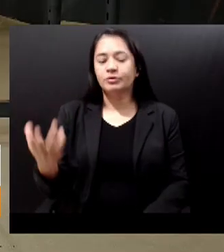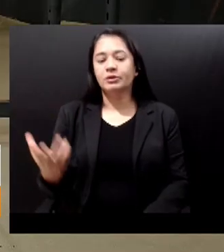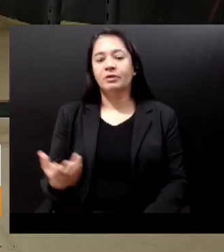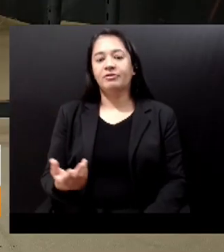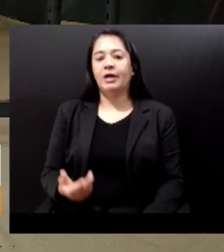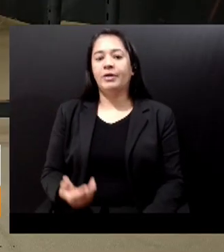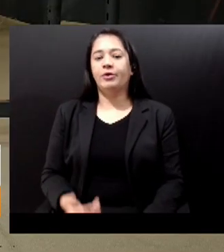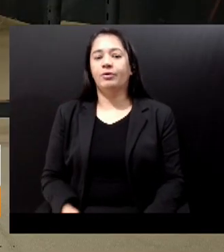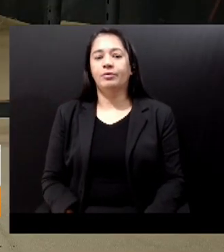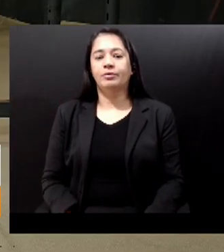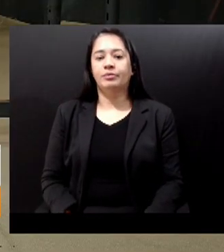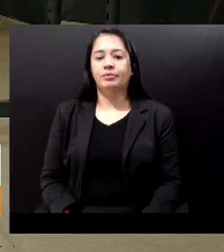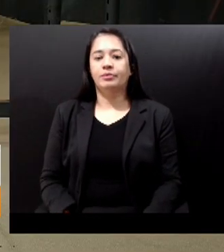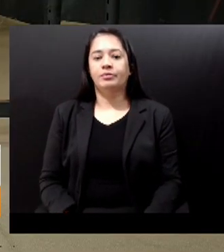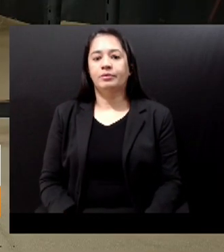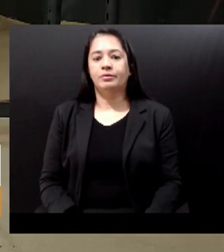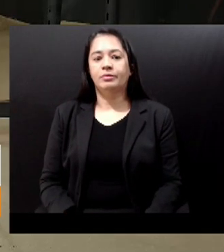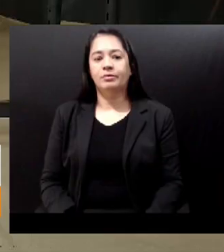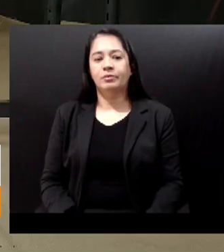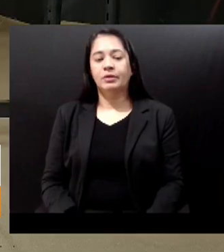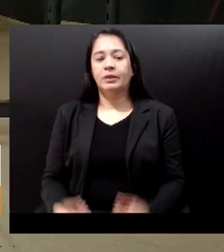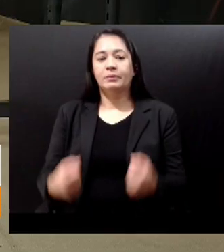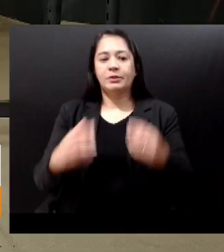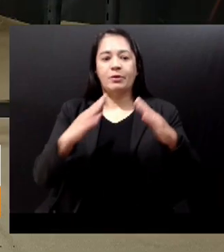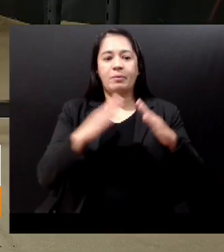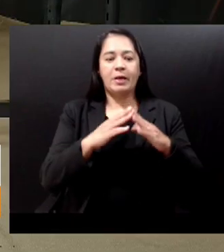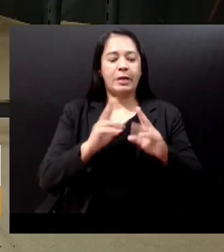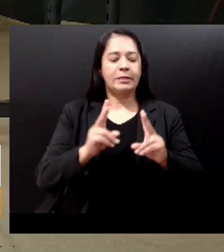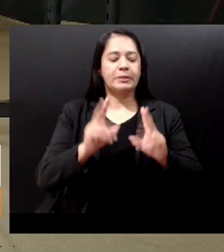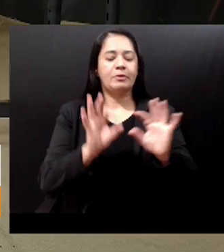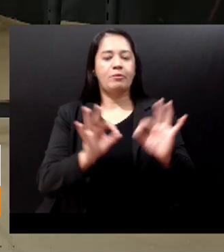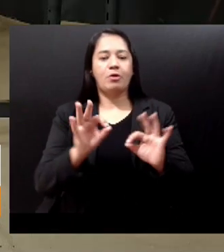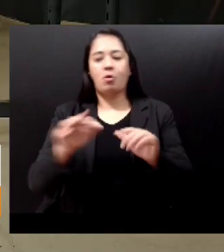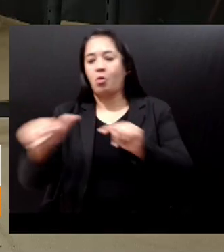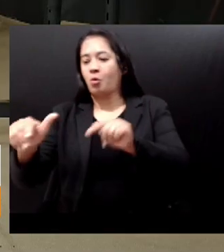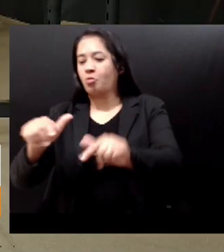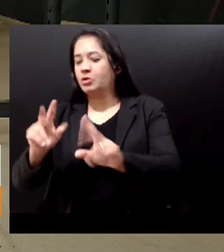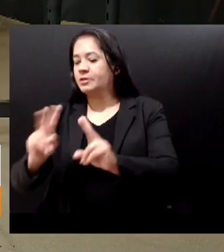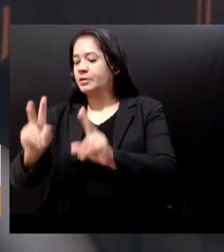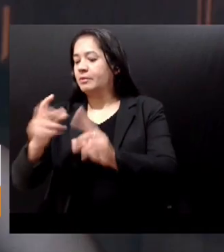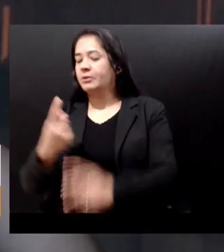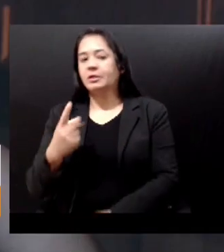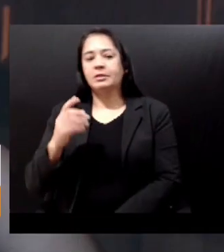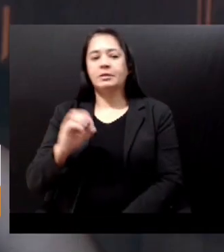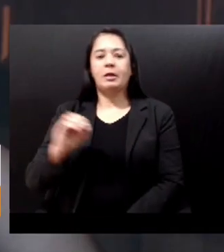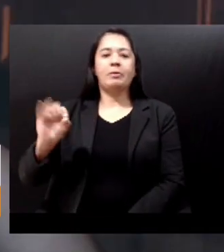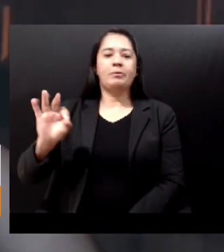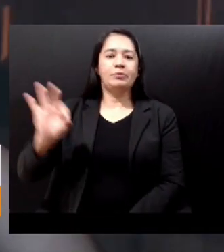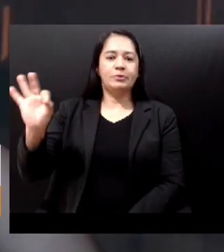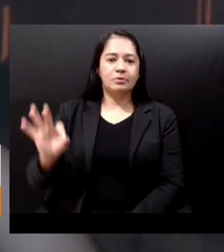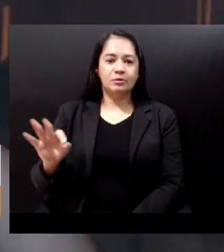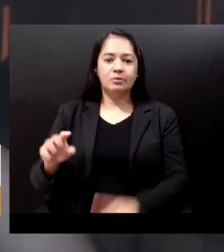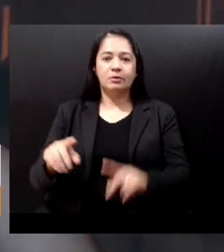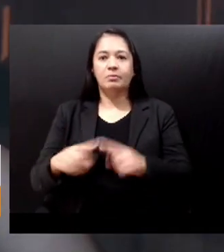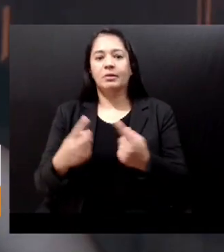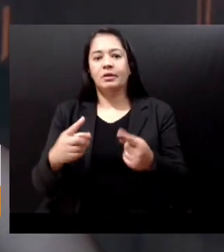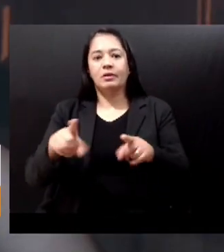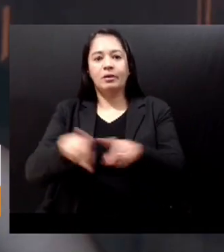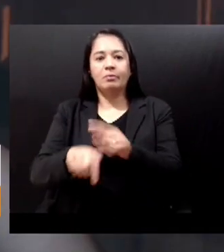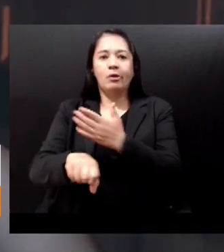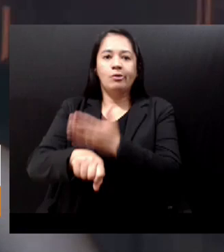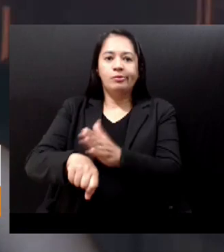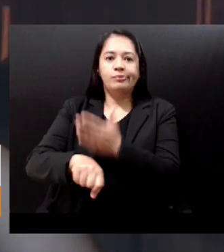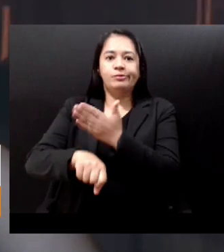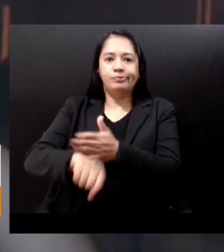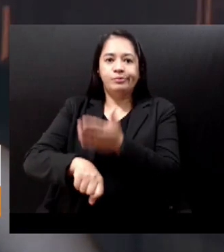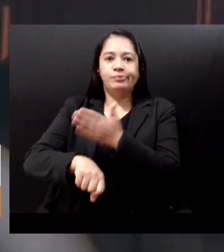de manter uma casa sempre arrumada, um trabalho 100% entregue e também um treino pesado no fim do dia, né? A